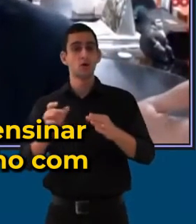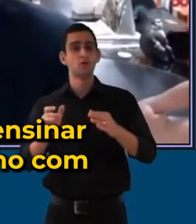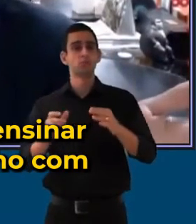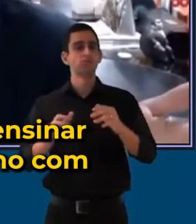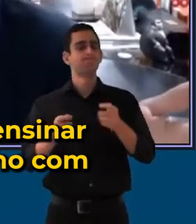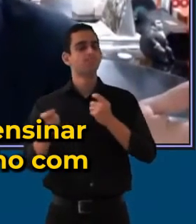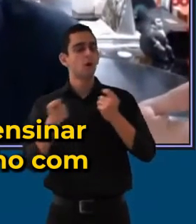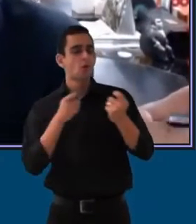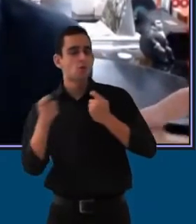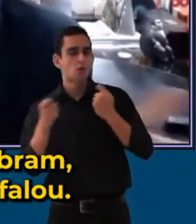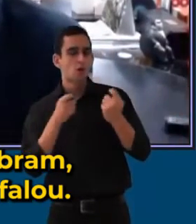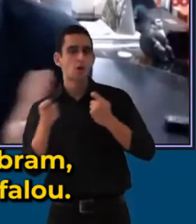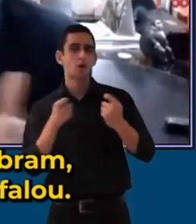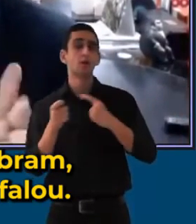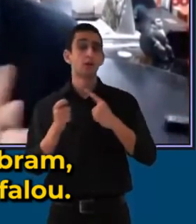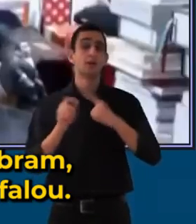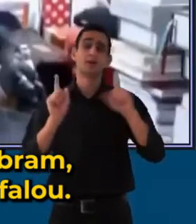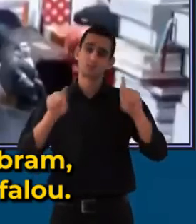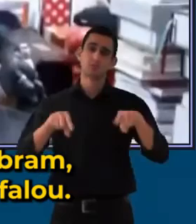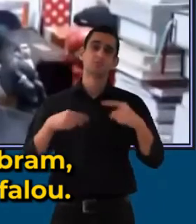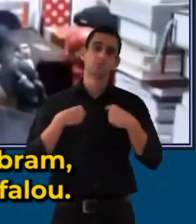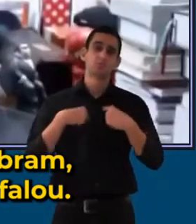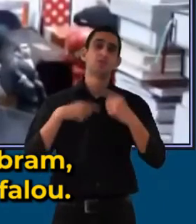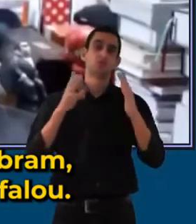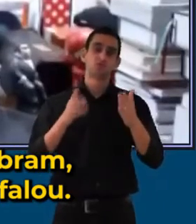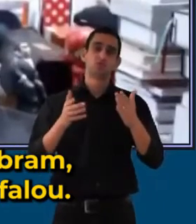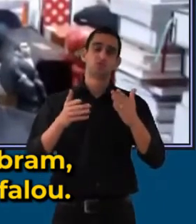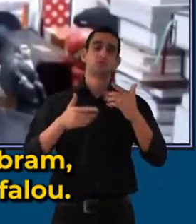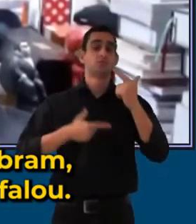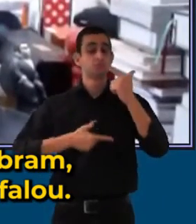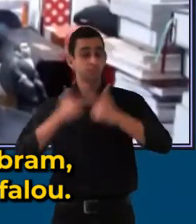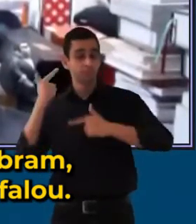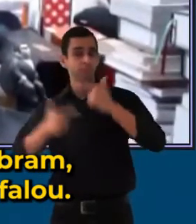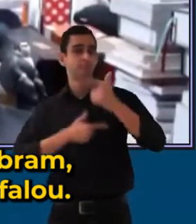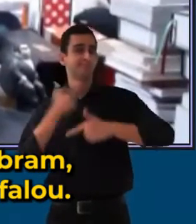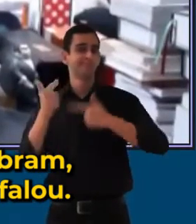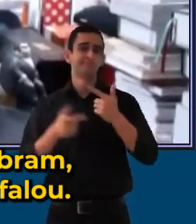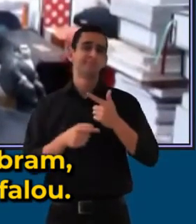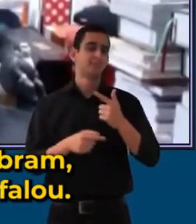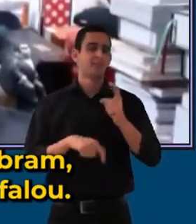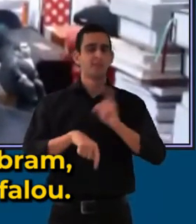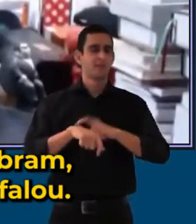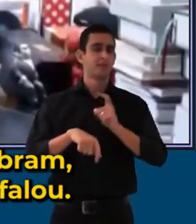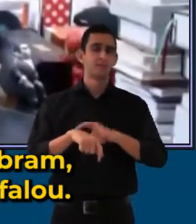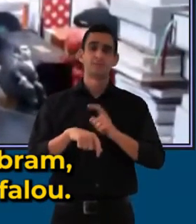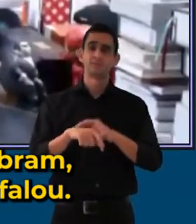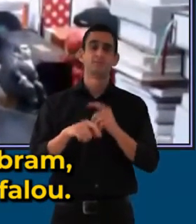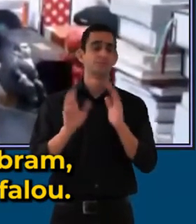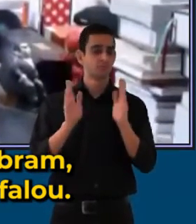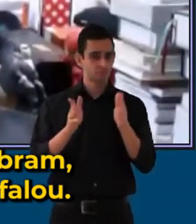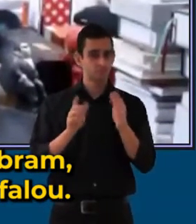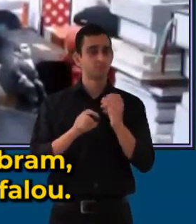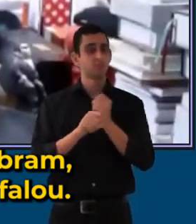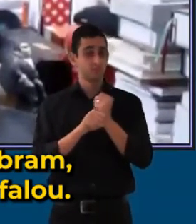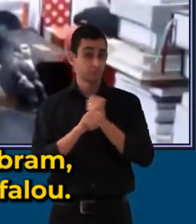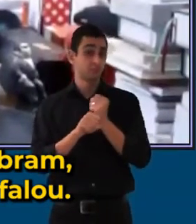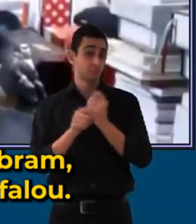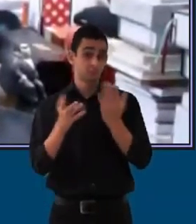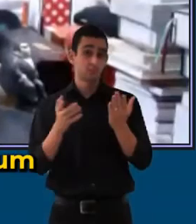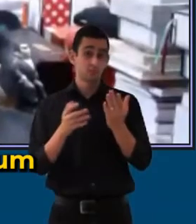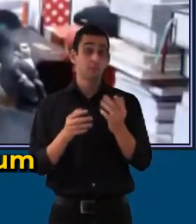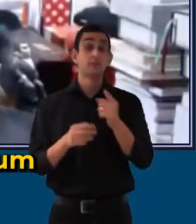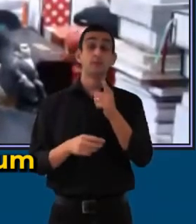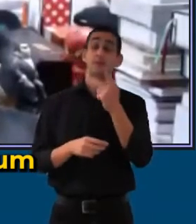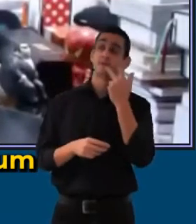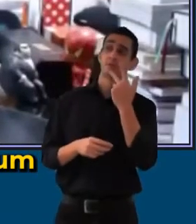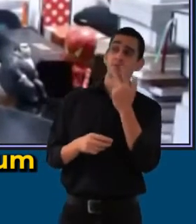trabalho com isso já há algum tempo, né? Então eu quero fazer uma sugestão para o IBRAM, na verdade, reiterar essa sugestão, que a senhora falou